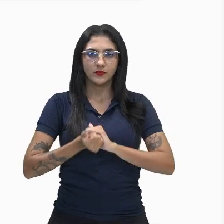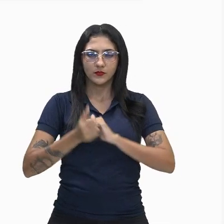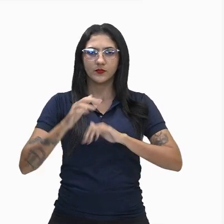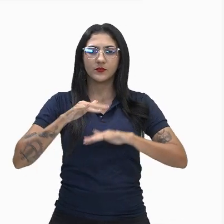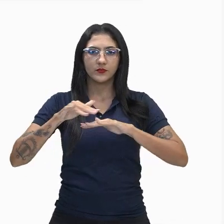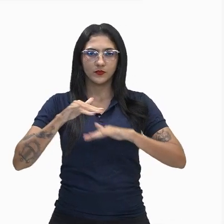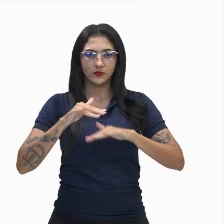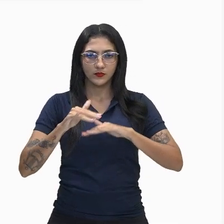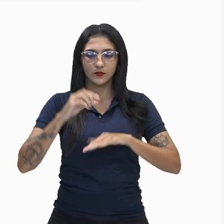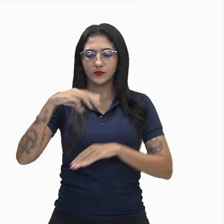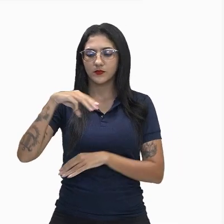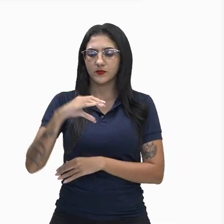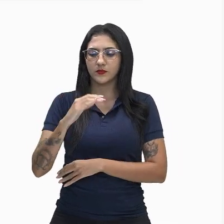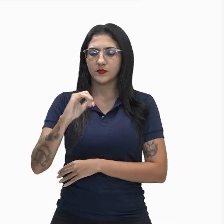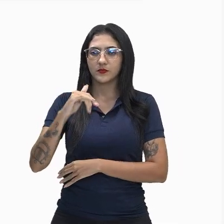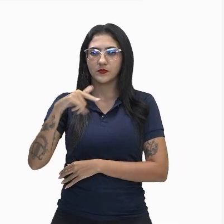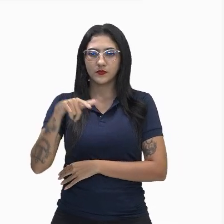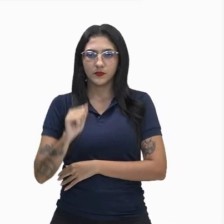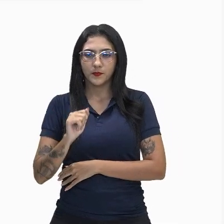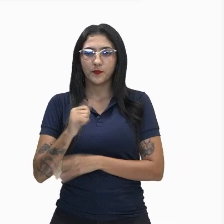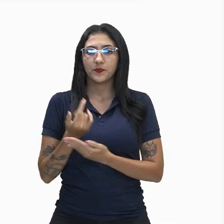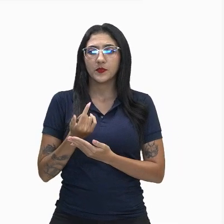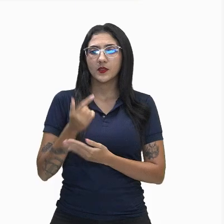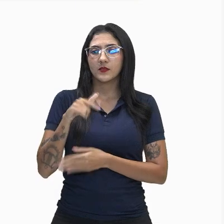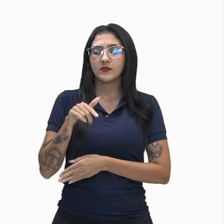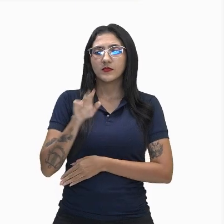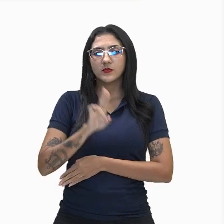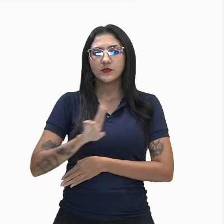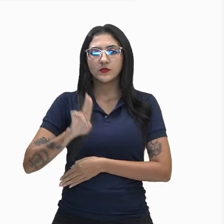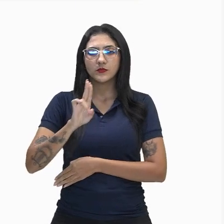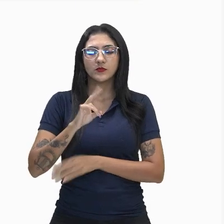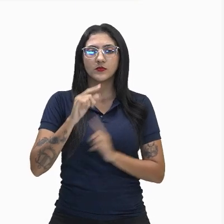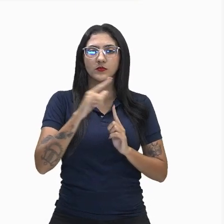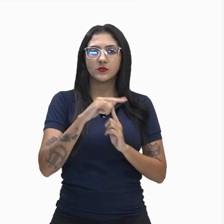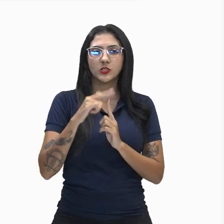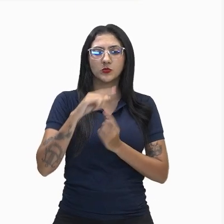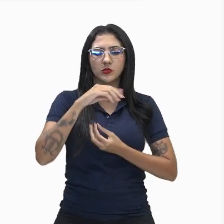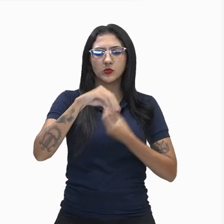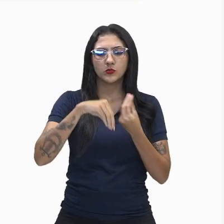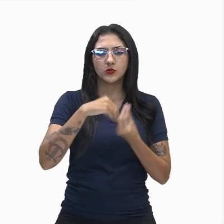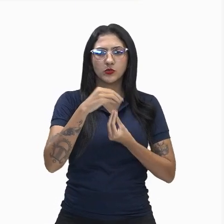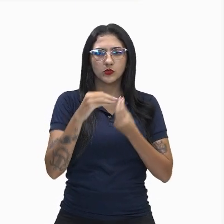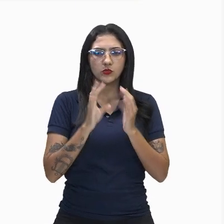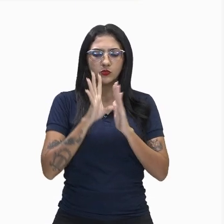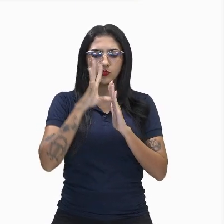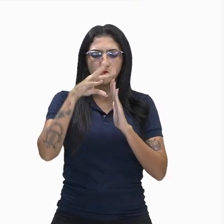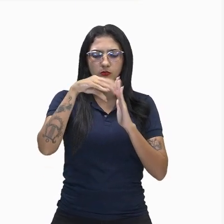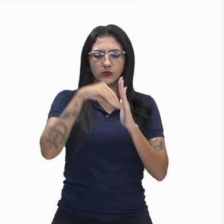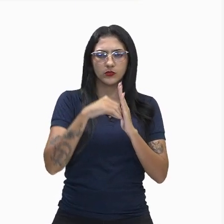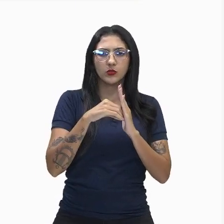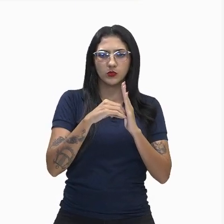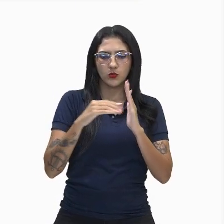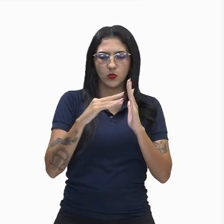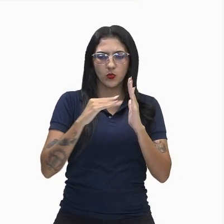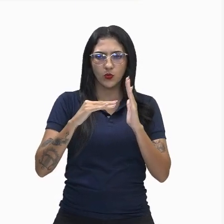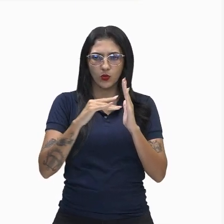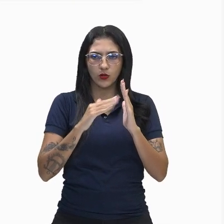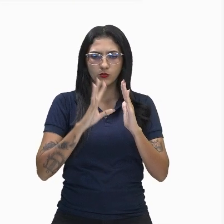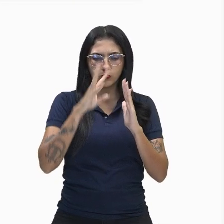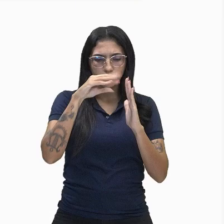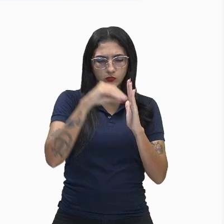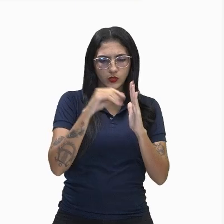movimento, através da queima de uma mistura de ar e combustível dentro de uma câmara de combustão. Esse processo